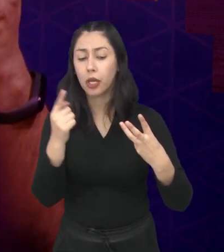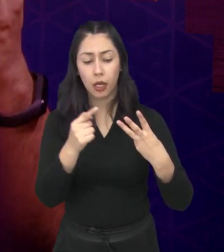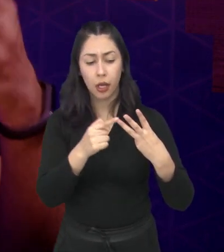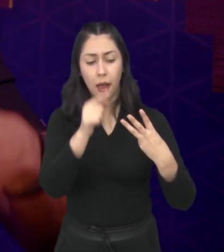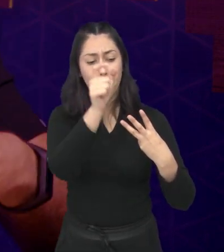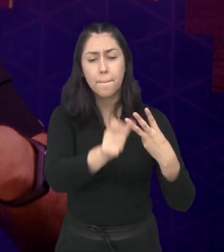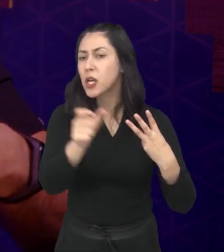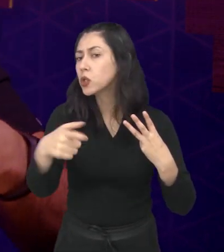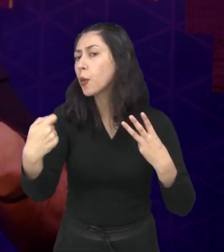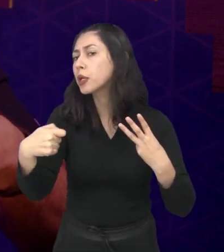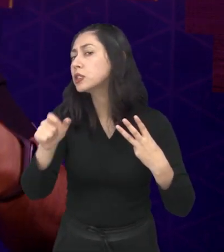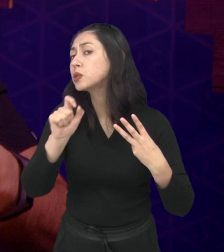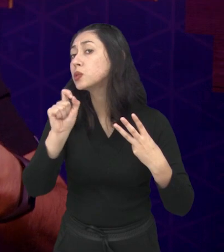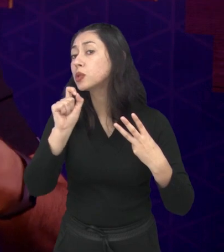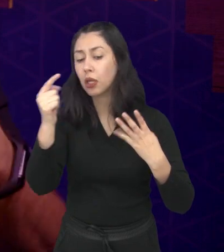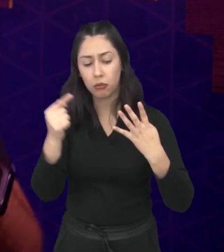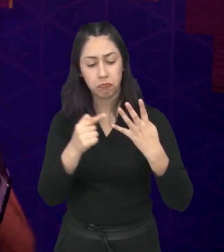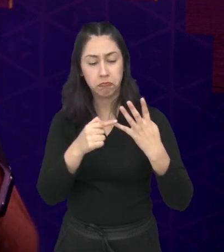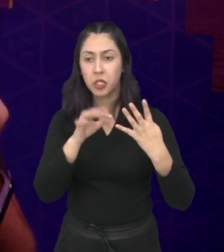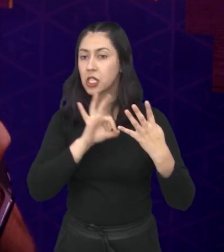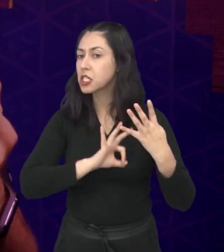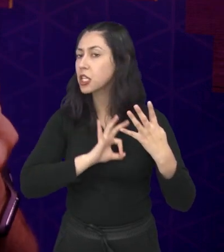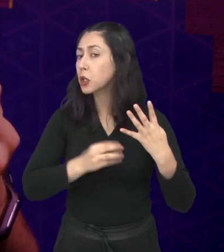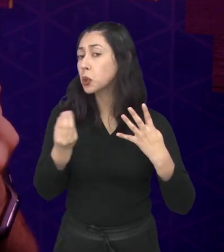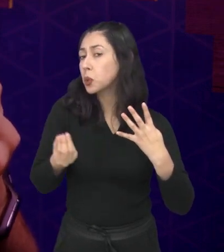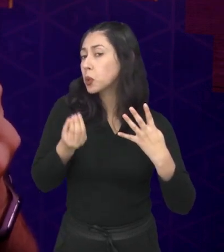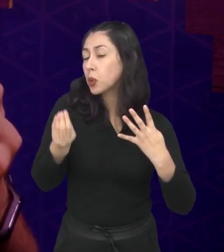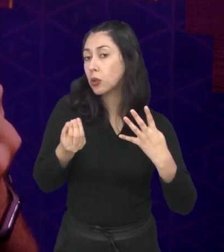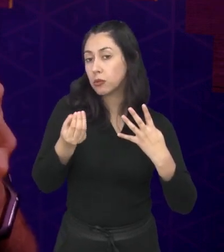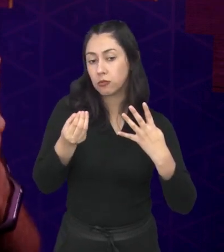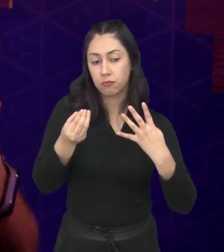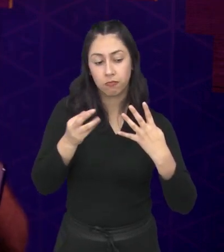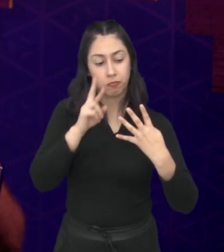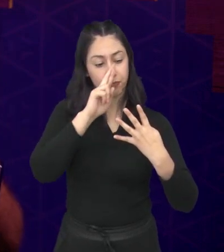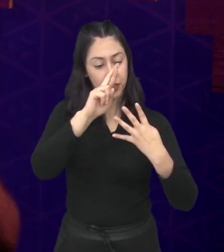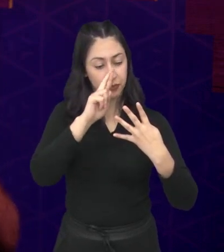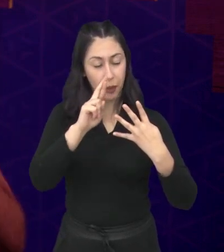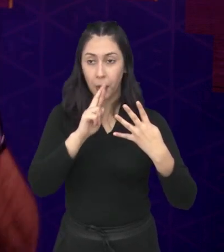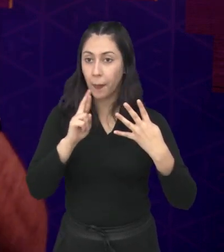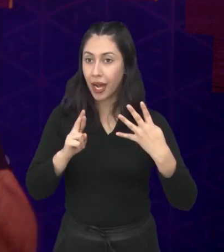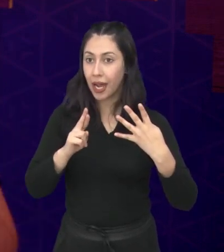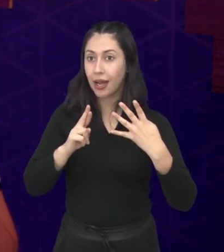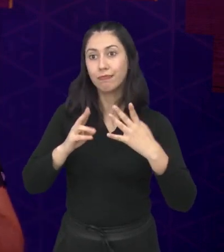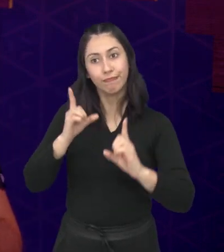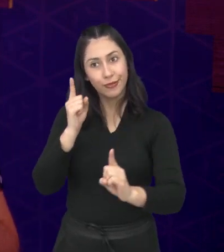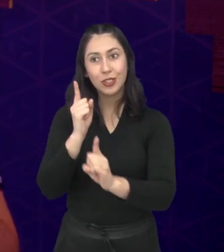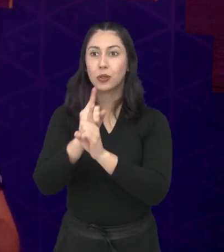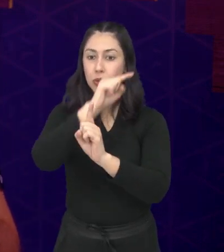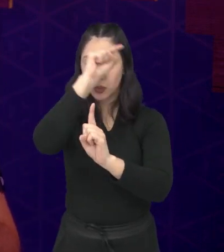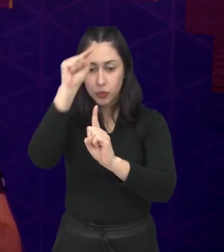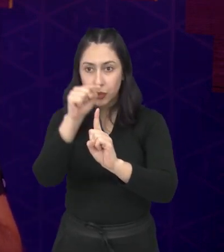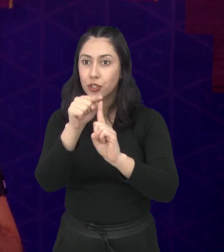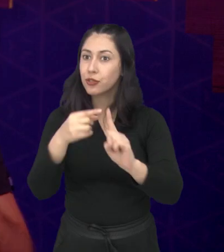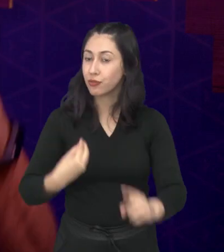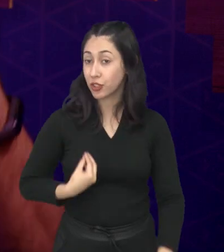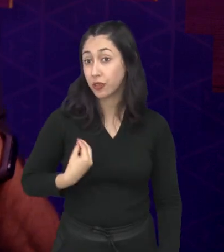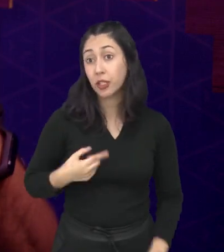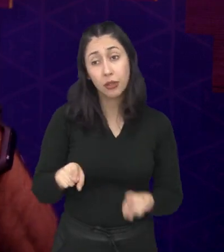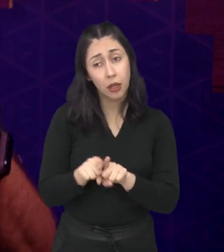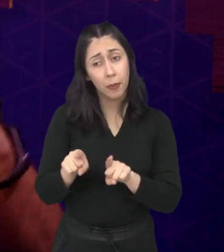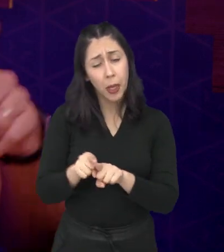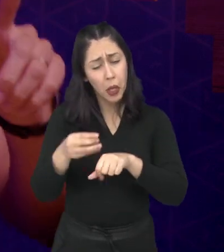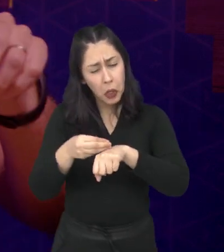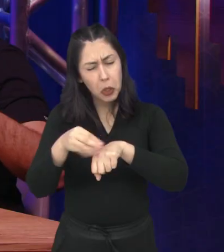precisa e pelo que você pode ser pago, você encontra o seu Ikigai, né? E eu vou recomendar o episódio de